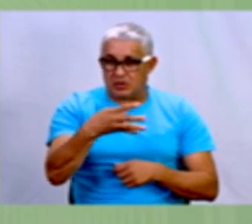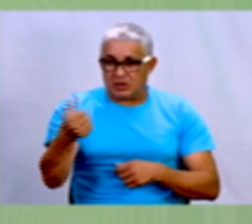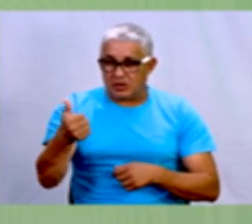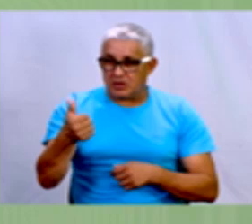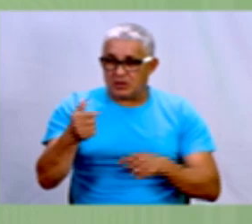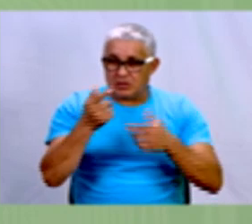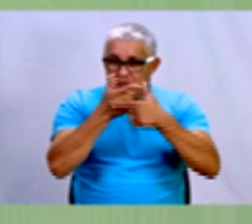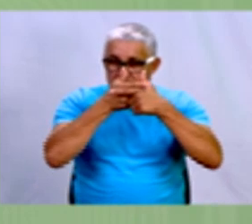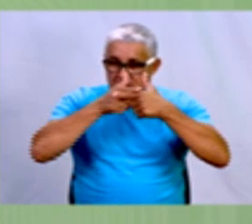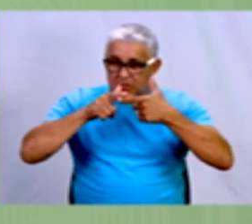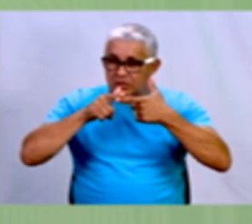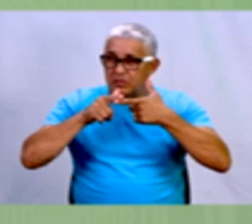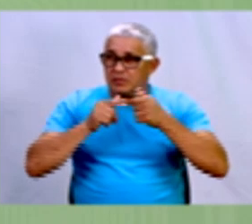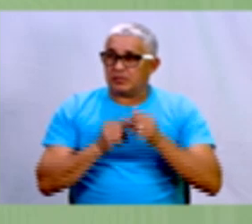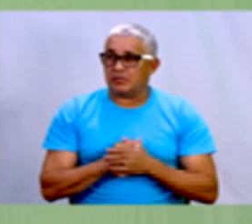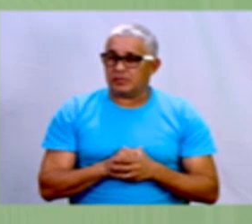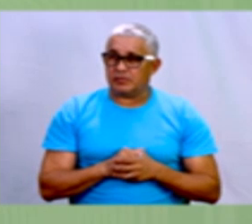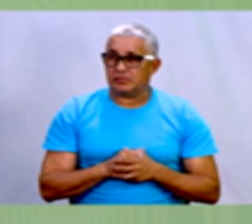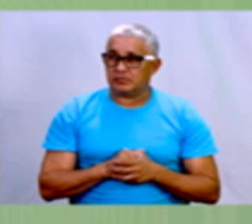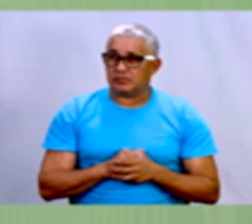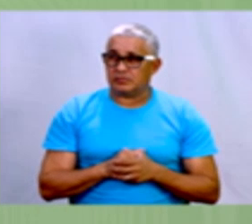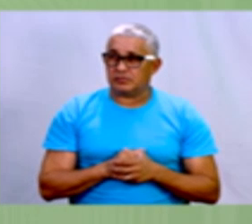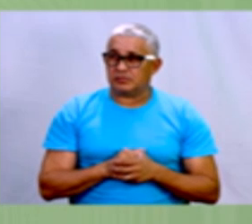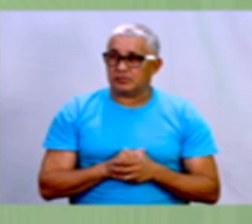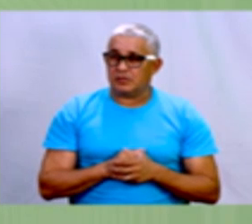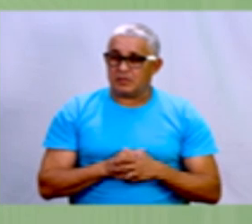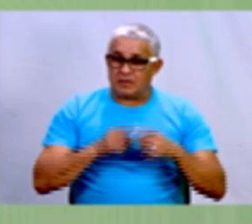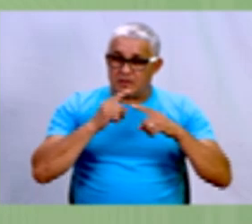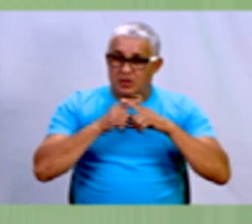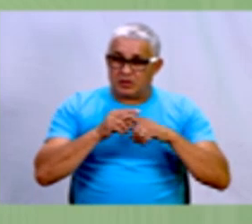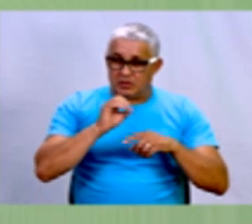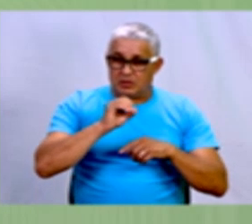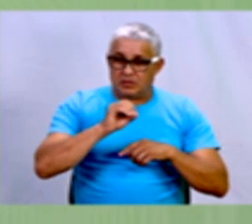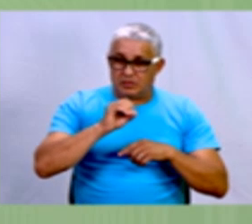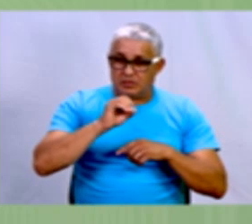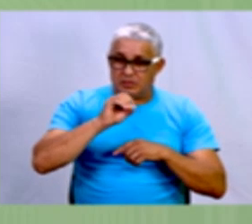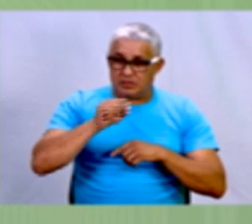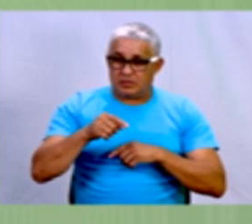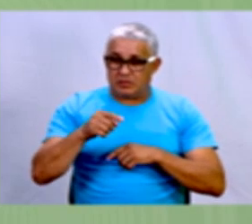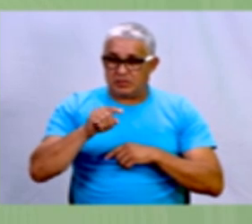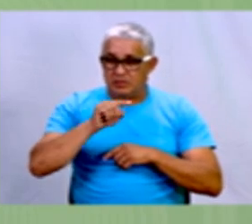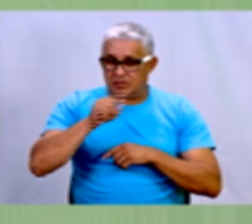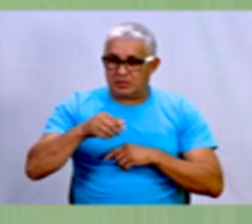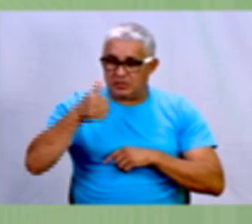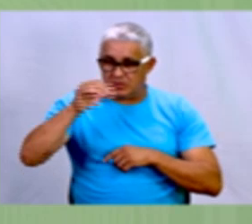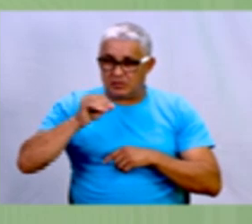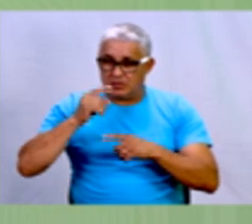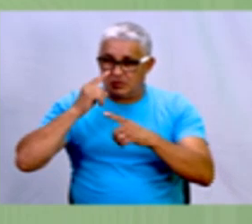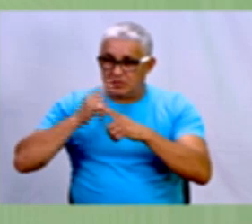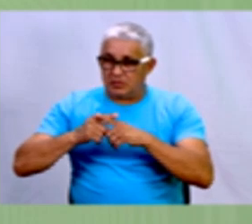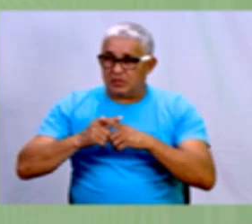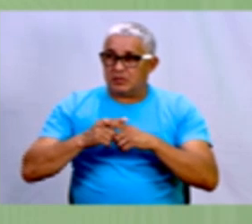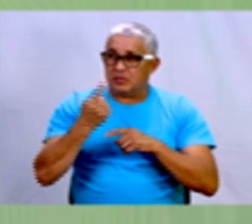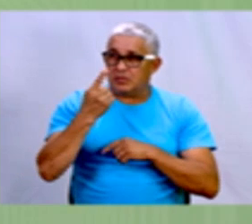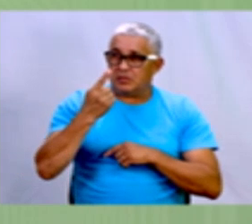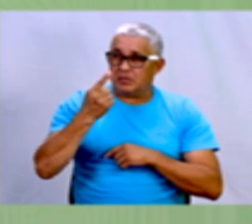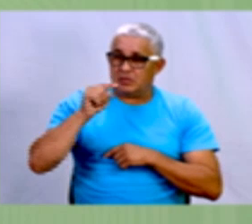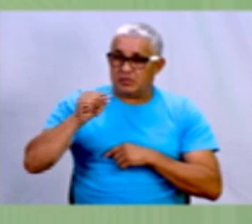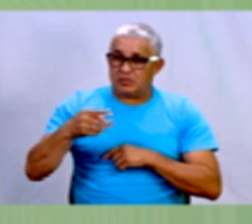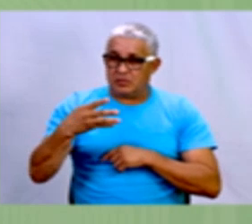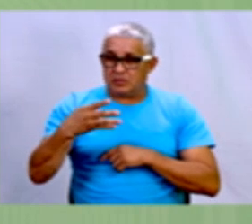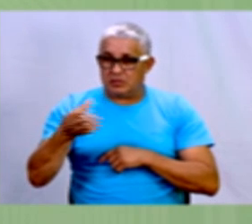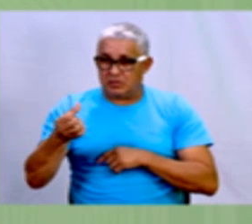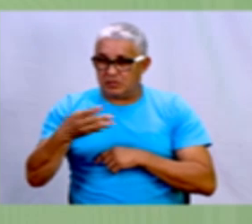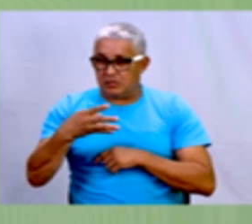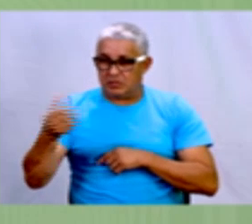0,4641, sobre, agora a gente faz essa multiplicação aqui, 0,10 vezes 1,4641, que é